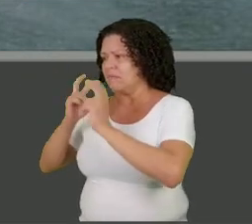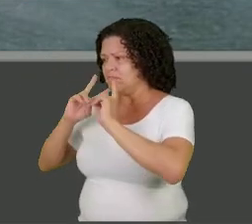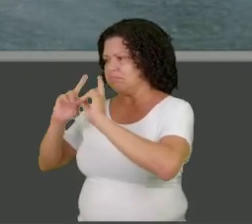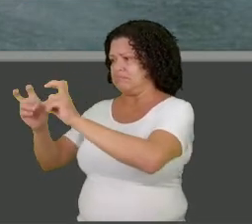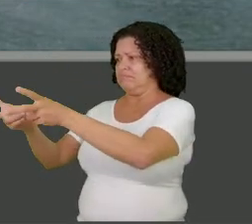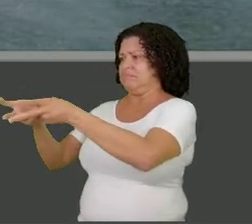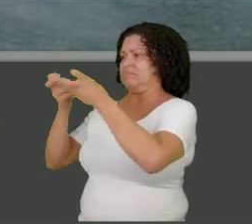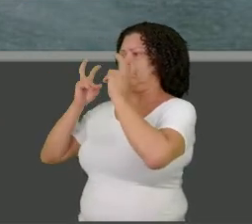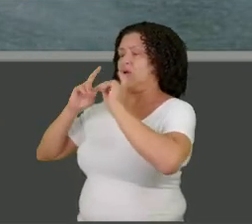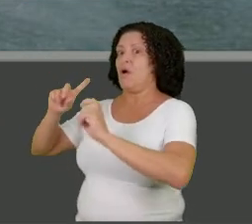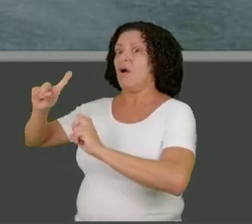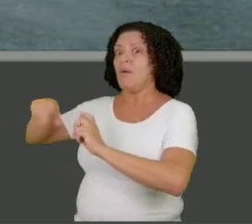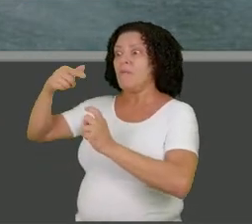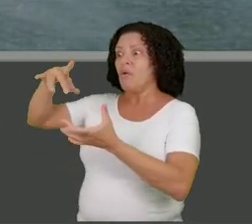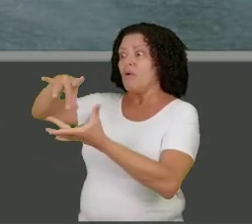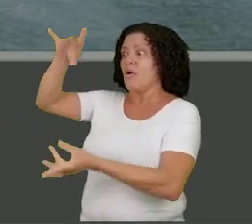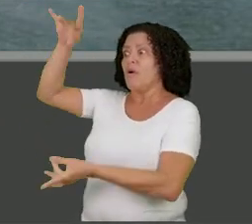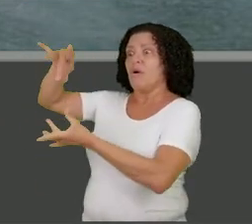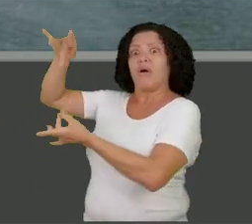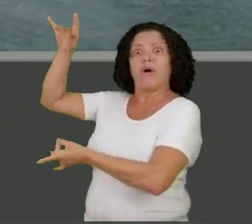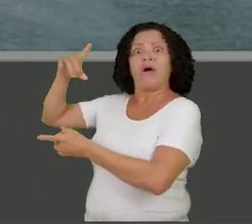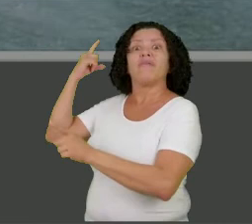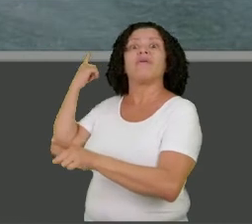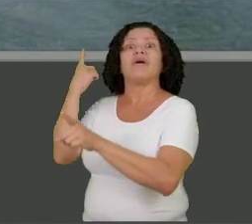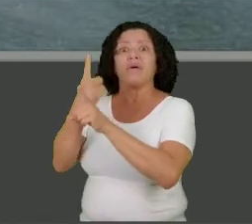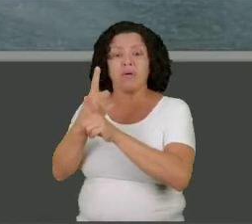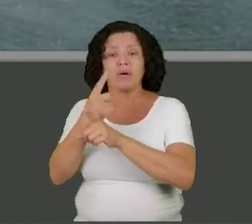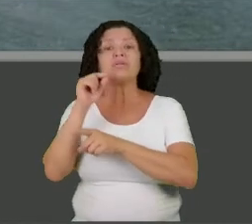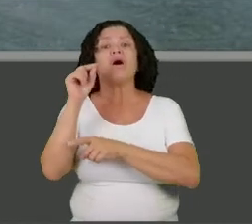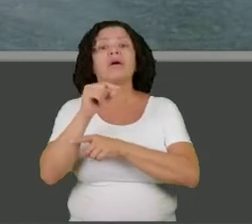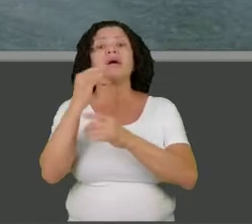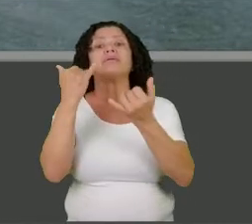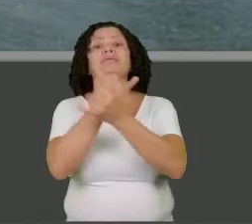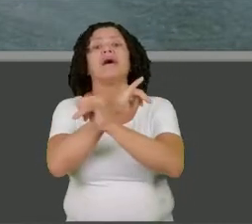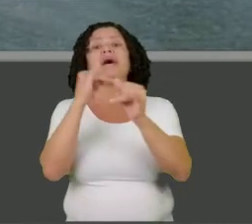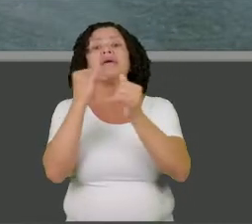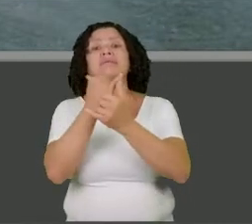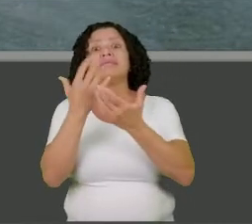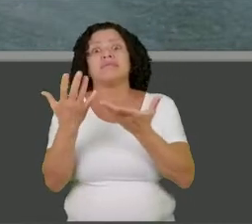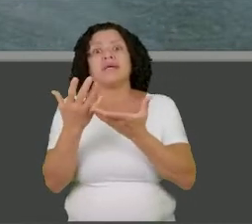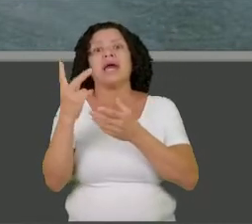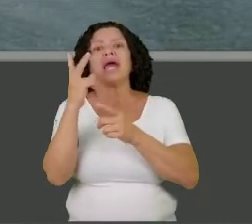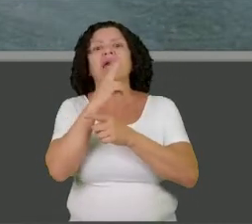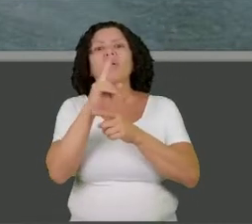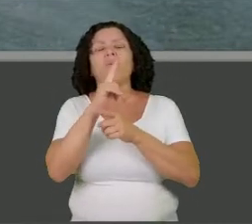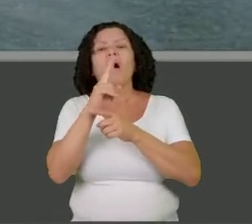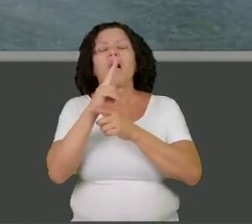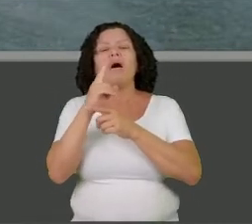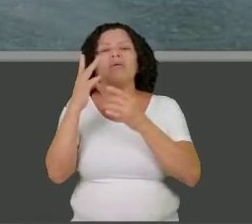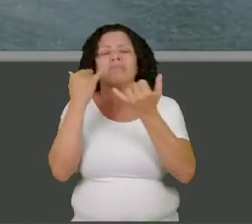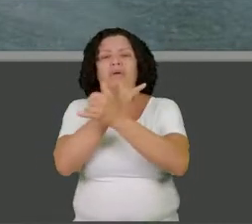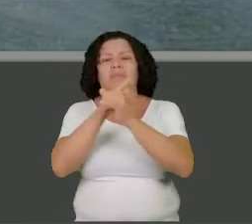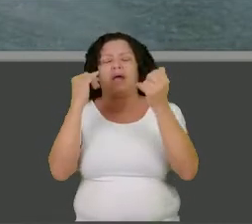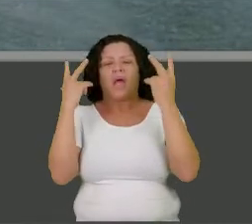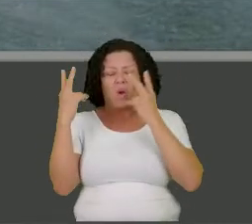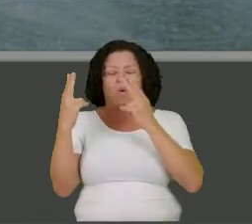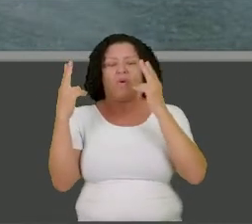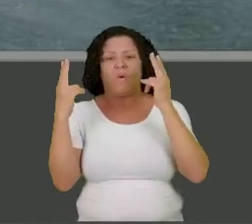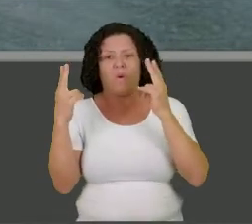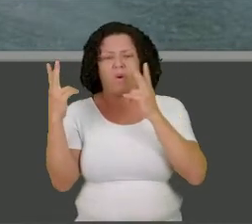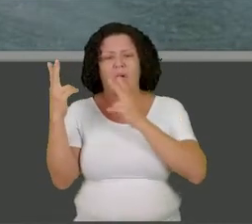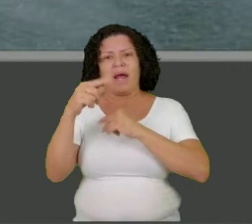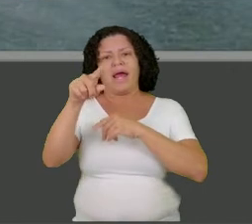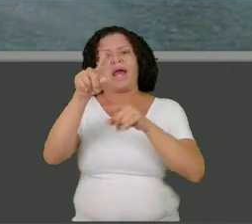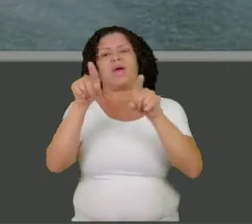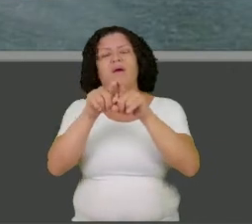são recebidas e captadas por outros espíritos, que vão encontrar ali sintonia, tal como se fosse um